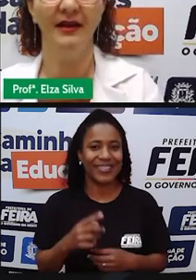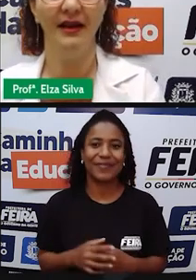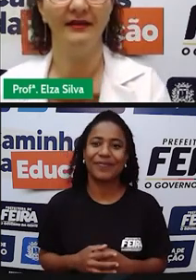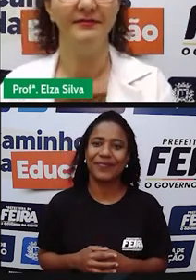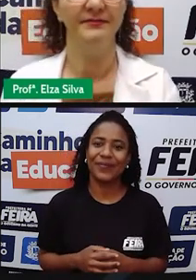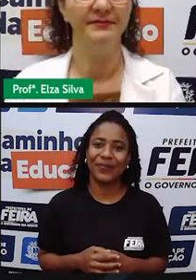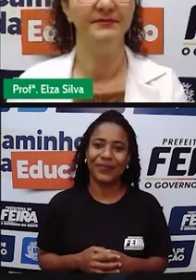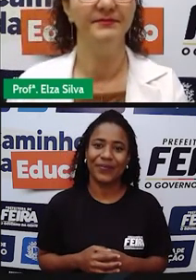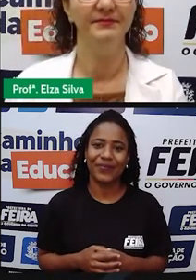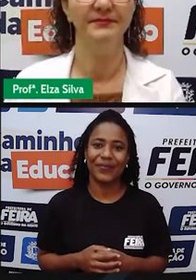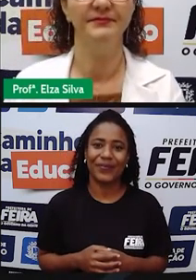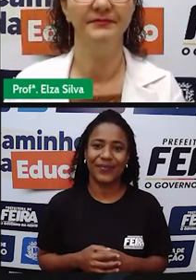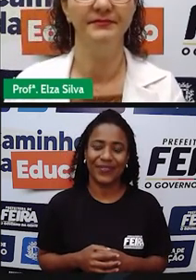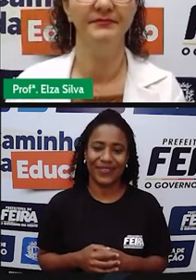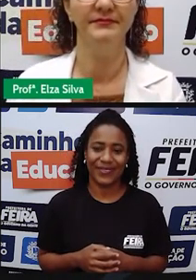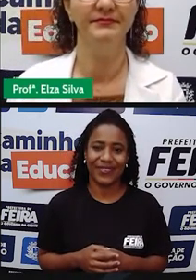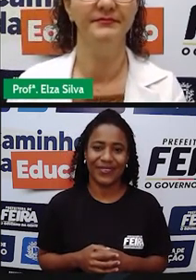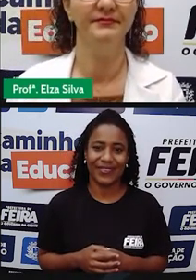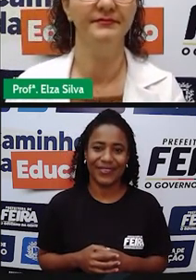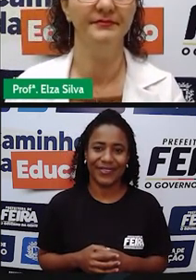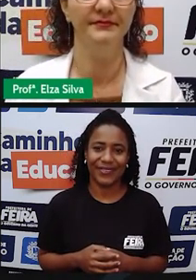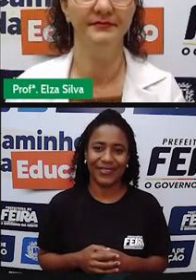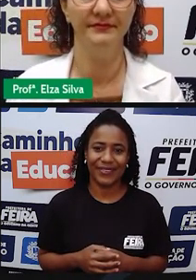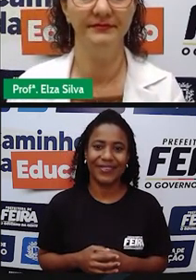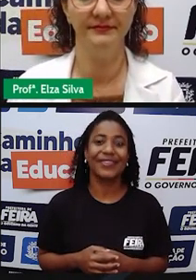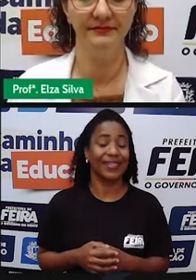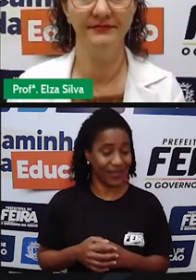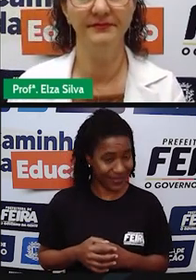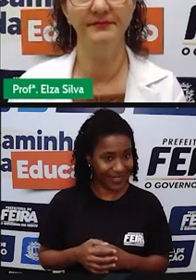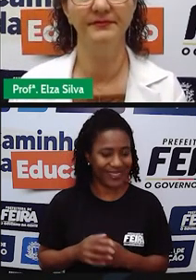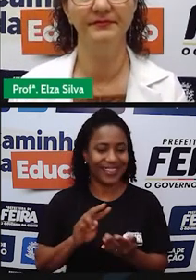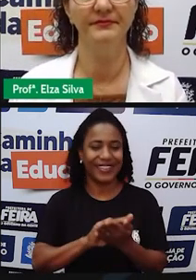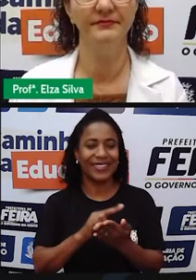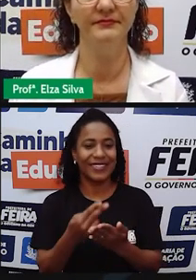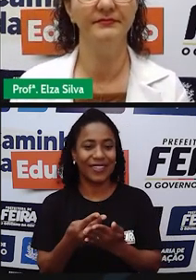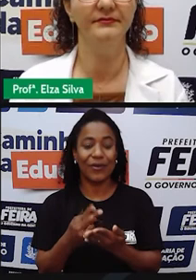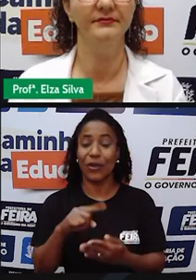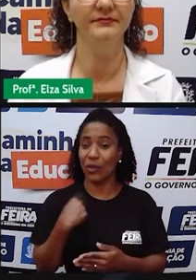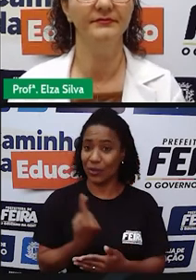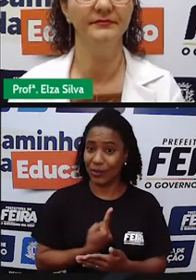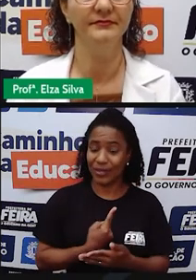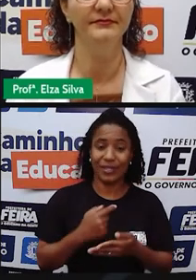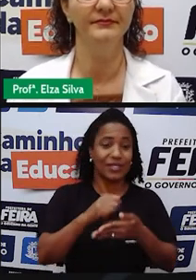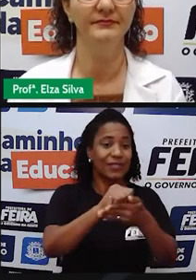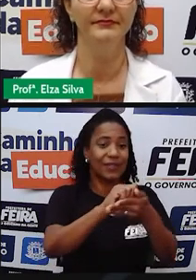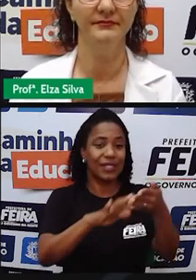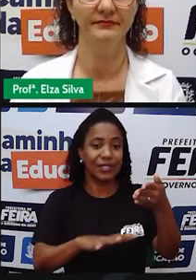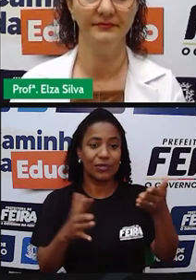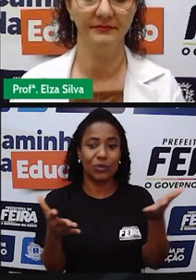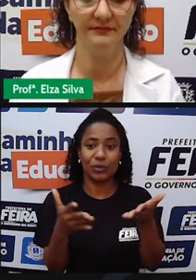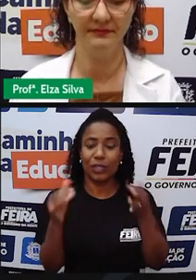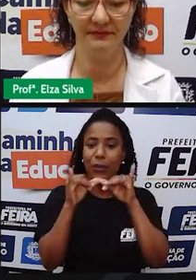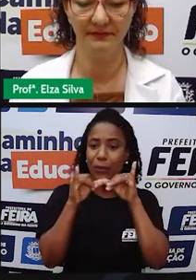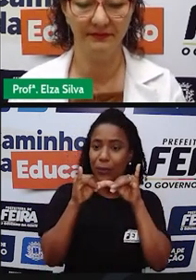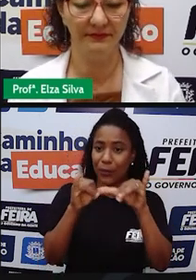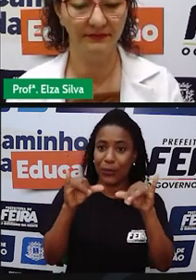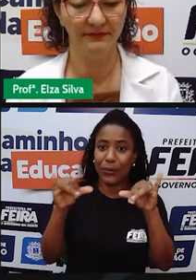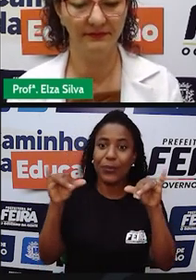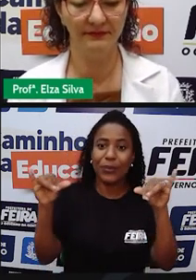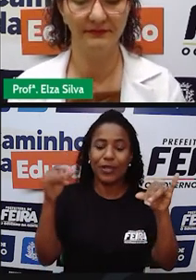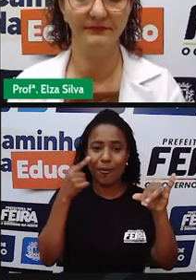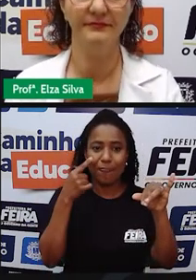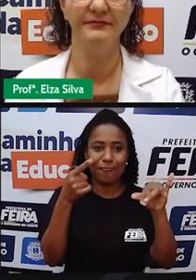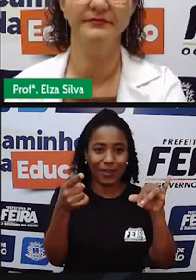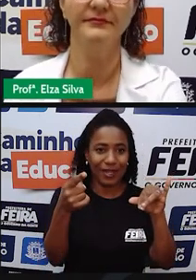Na our homework, nossa atividade de hoje, a gente tem aí uma imagem de uma propaganda na Black